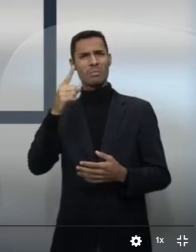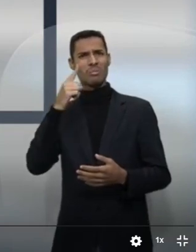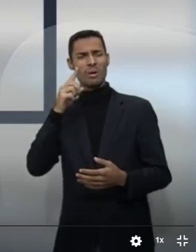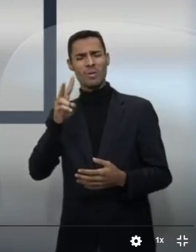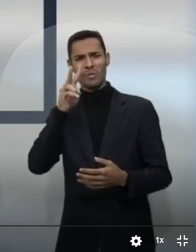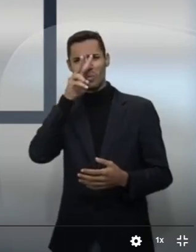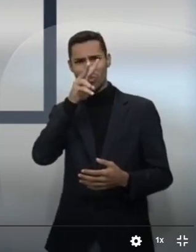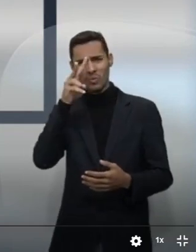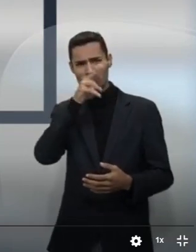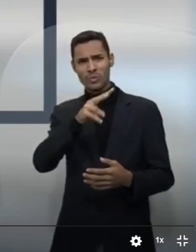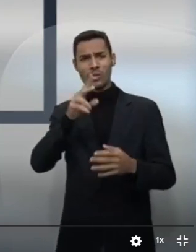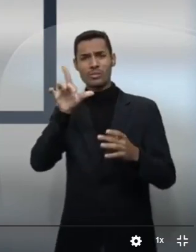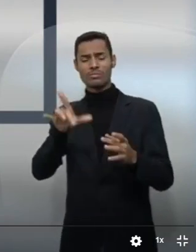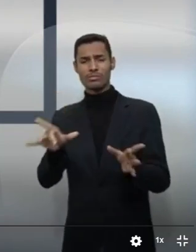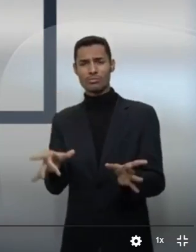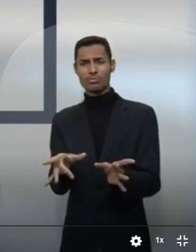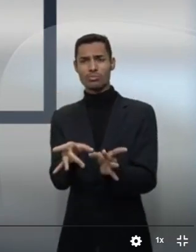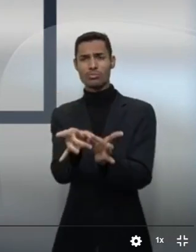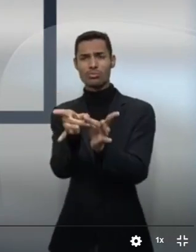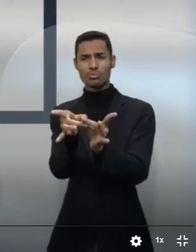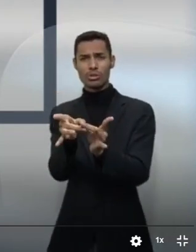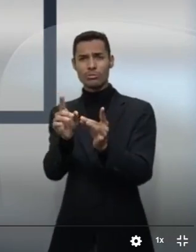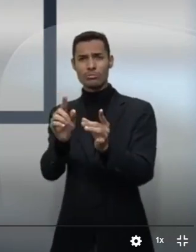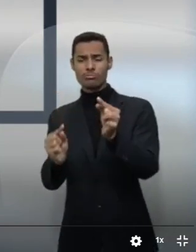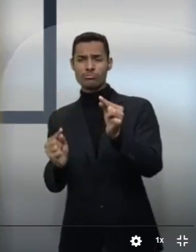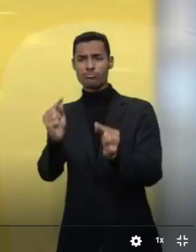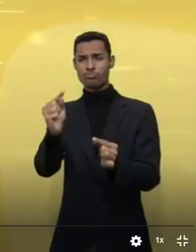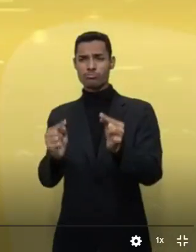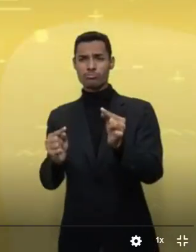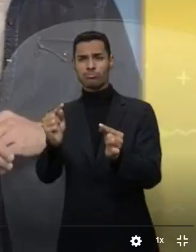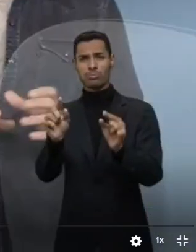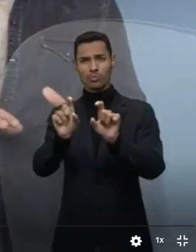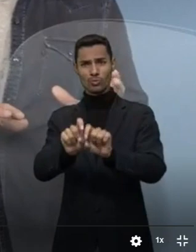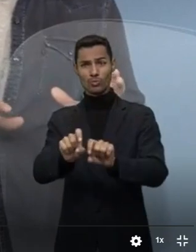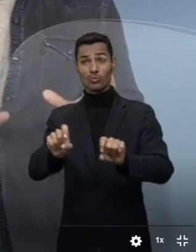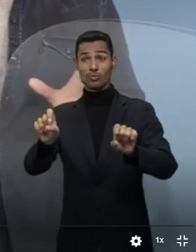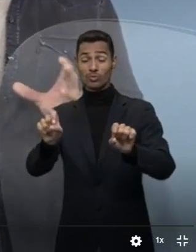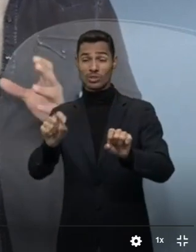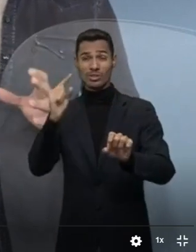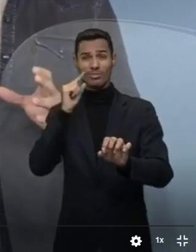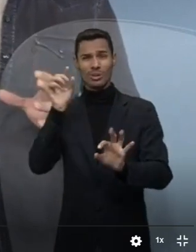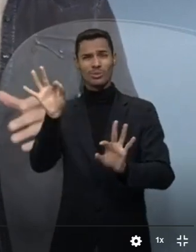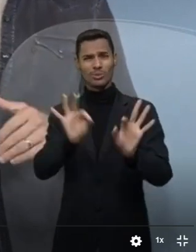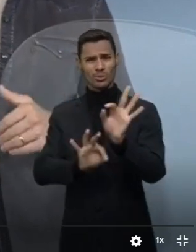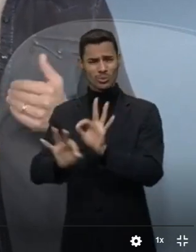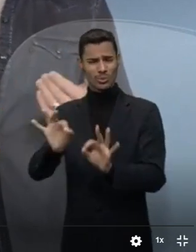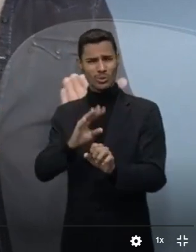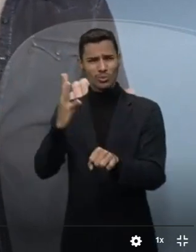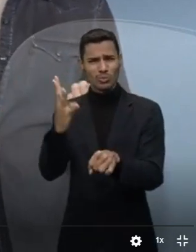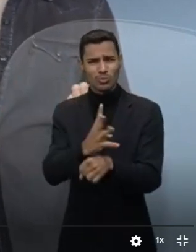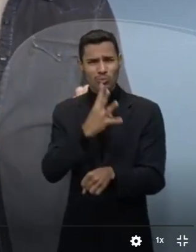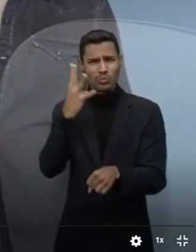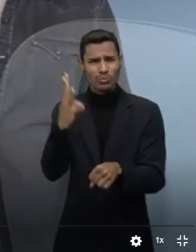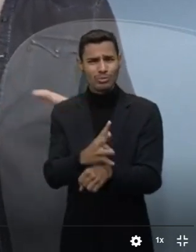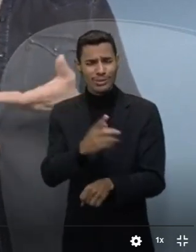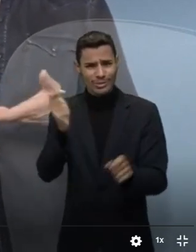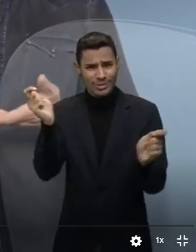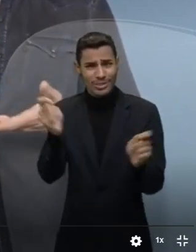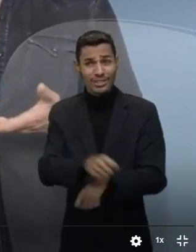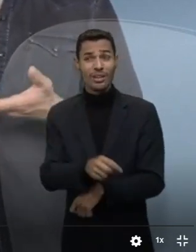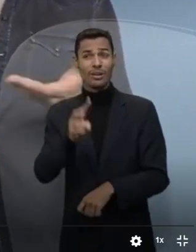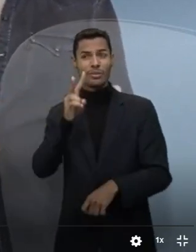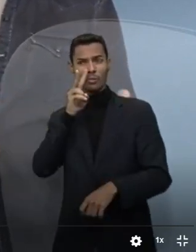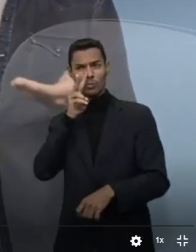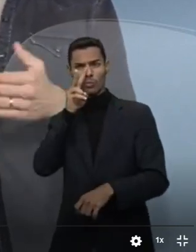força de cisalhamento na seção transversal da viga. Para que a estrutura resista à solicitação do momento